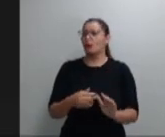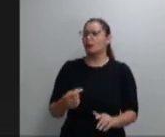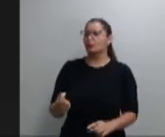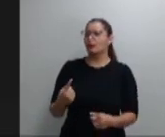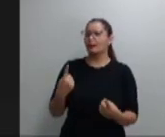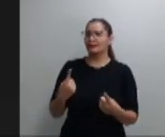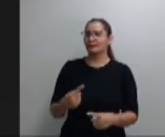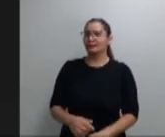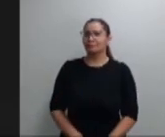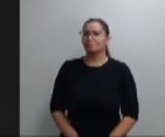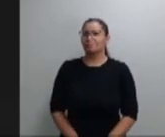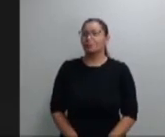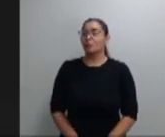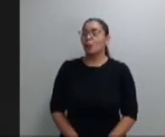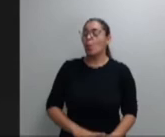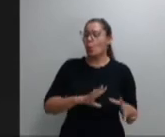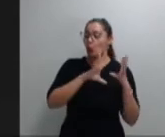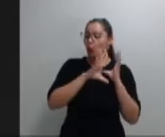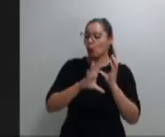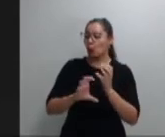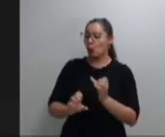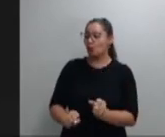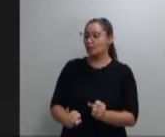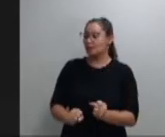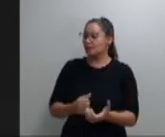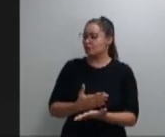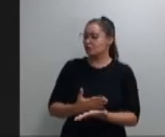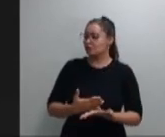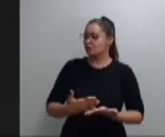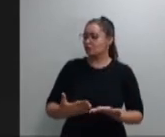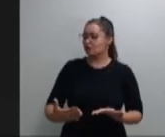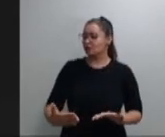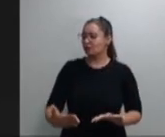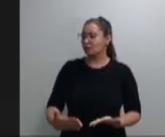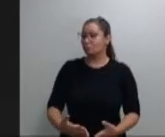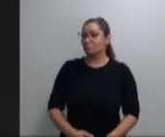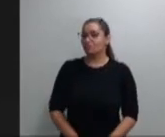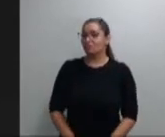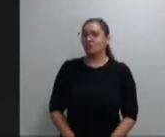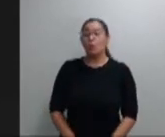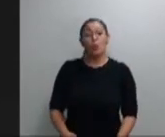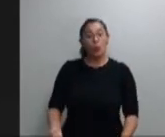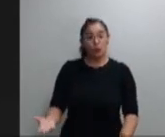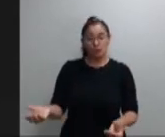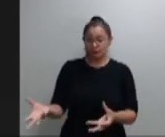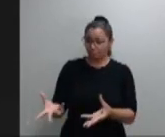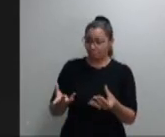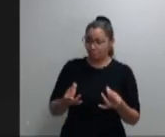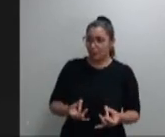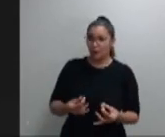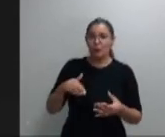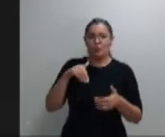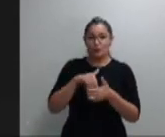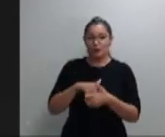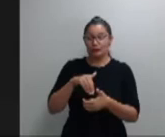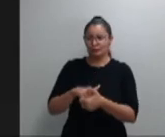todo esse resumo e na sequência então colho o voto do ministro Napoleão